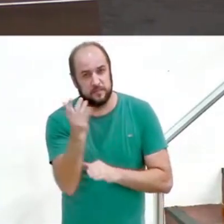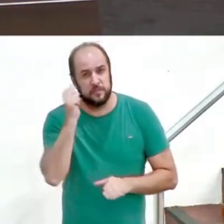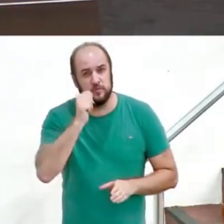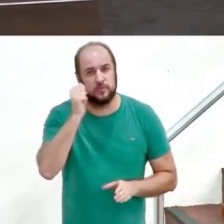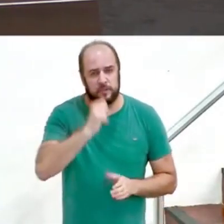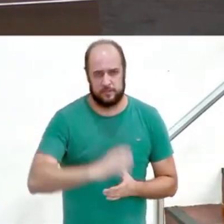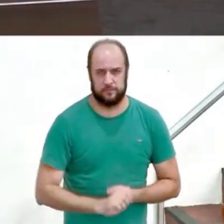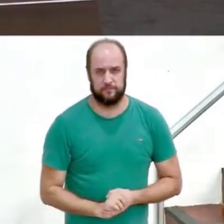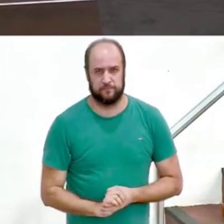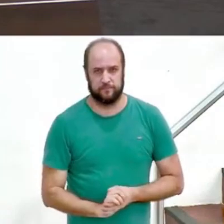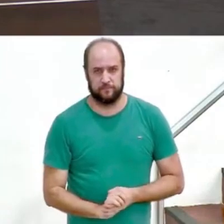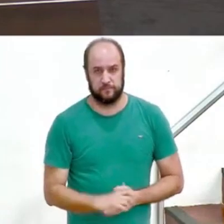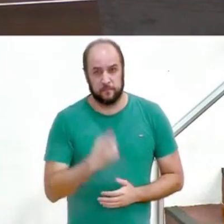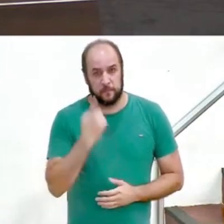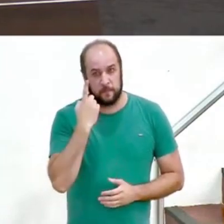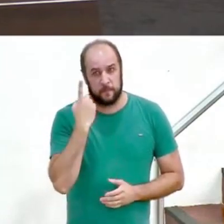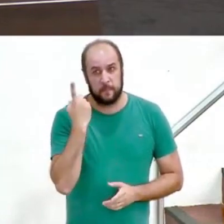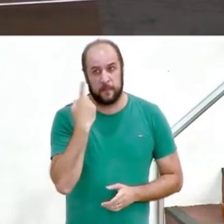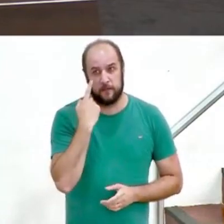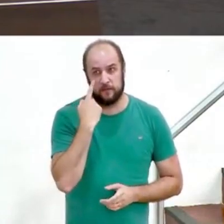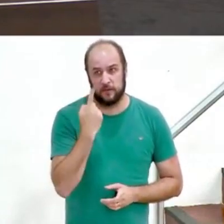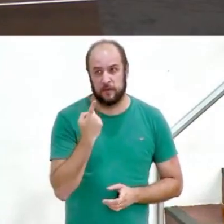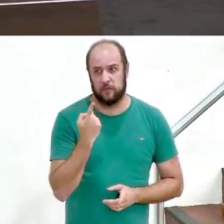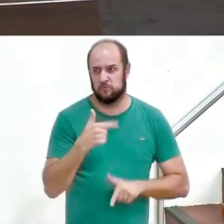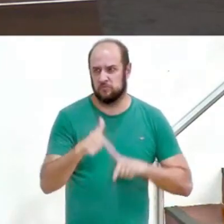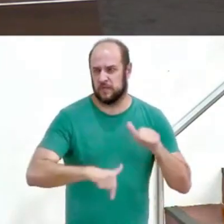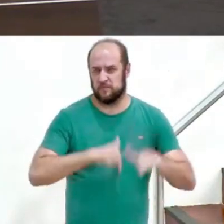destruirá as obras de Satanás.